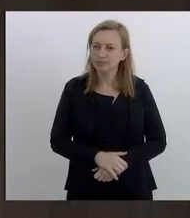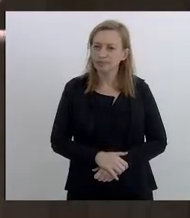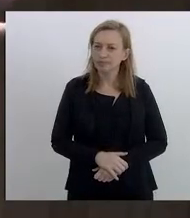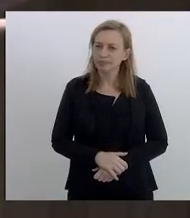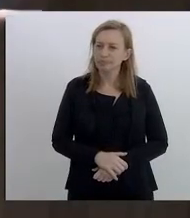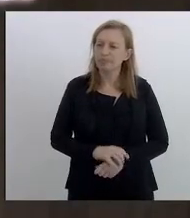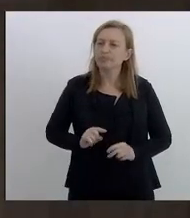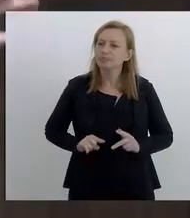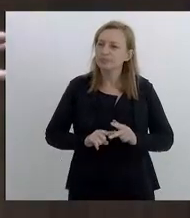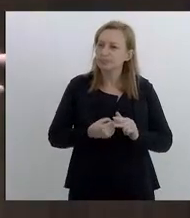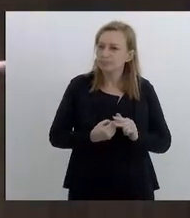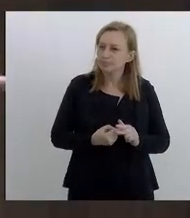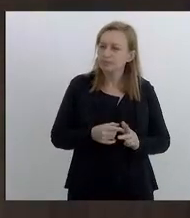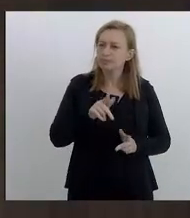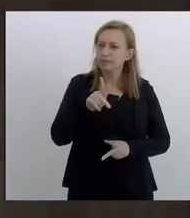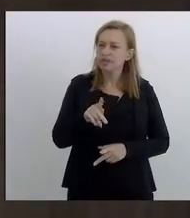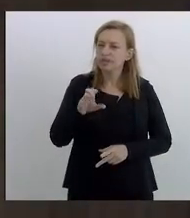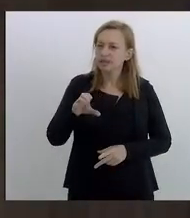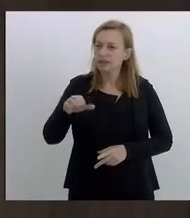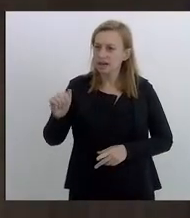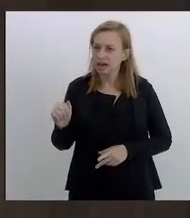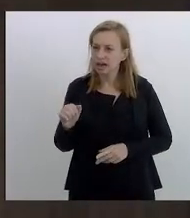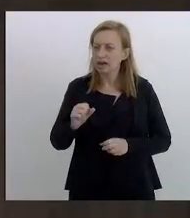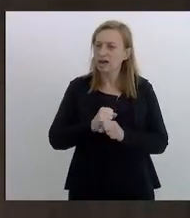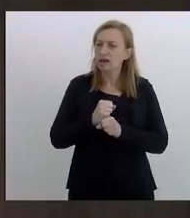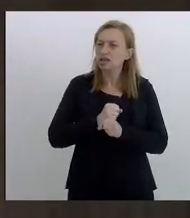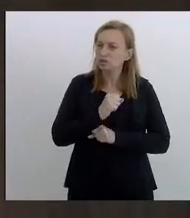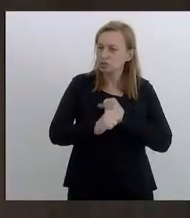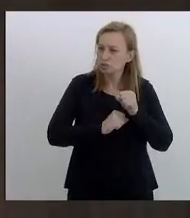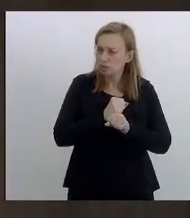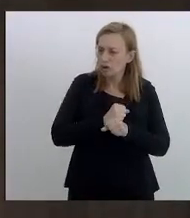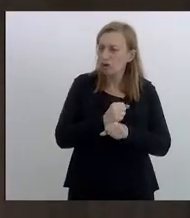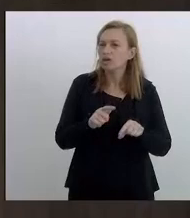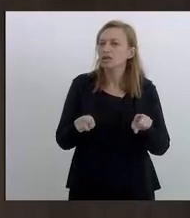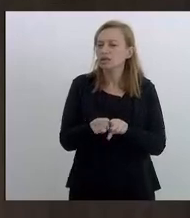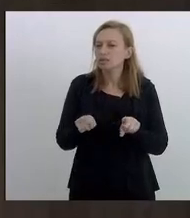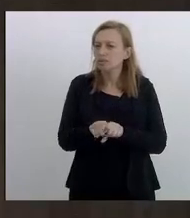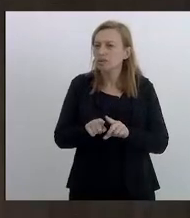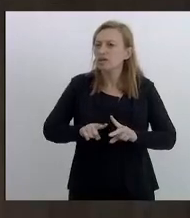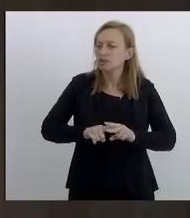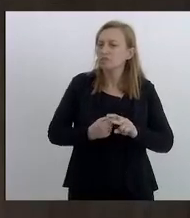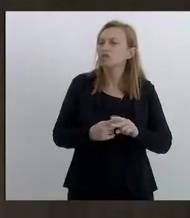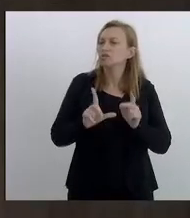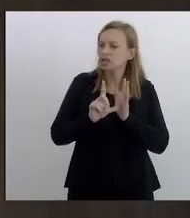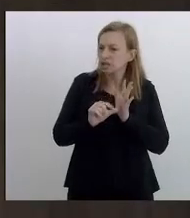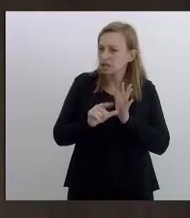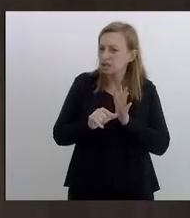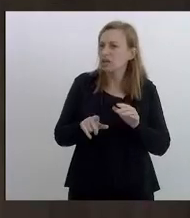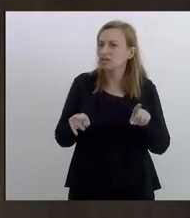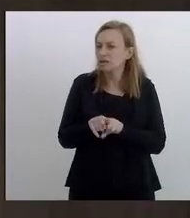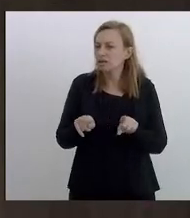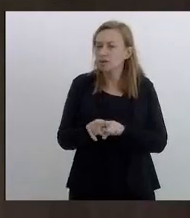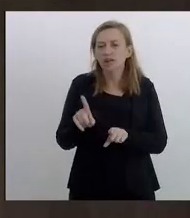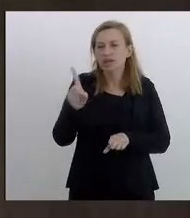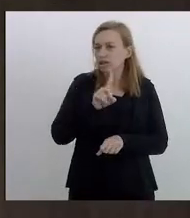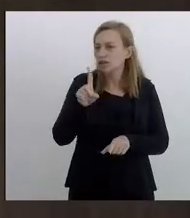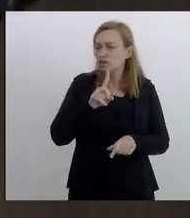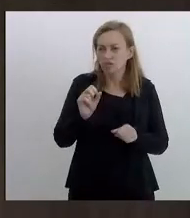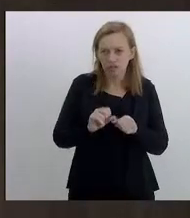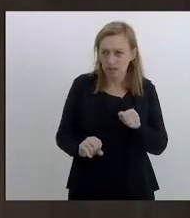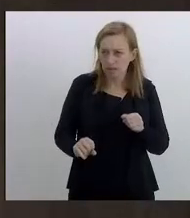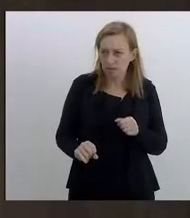a reposição pelo IPCA anual e é preciso que se faça a reposição do atrasado, do que não foi feito